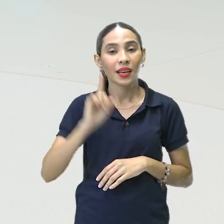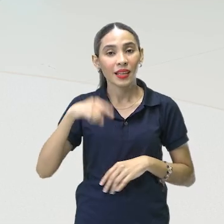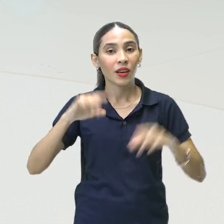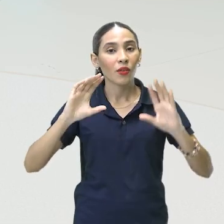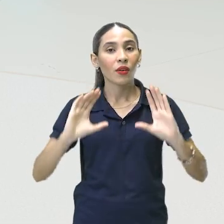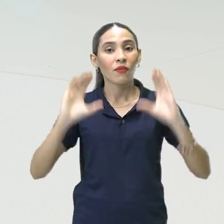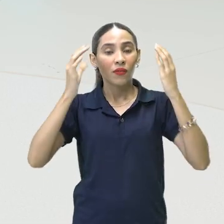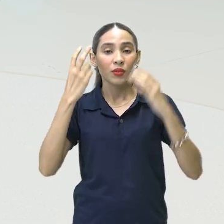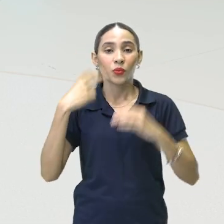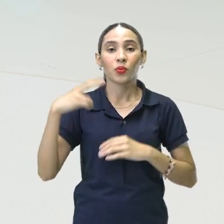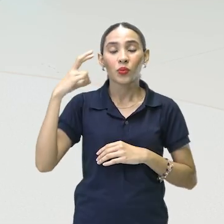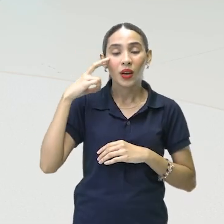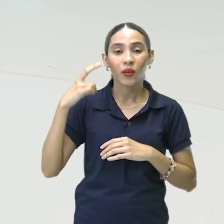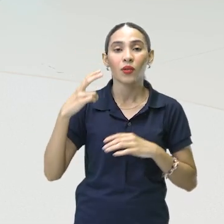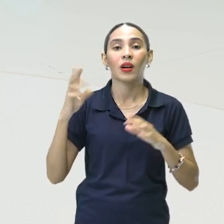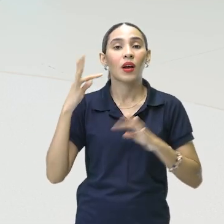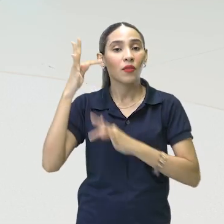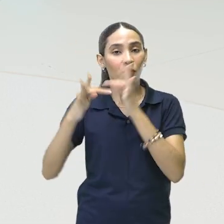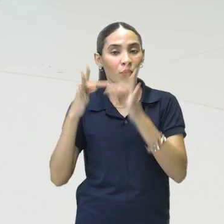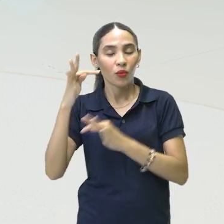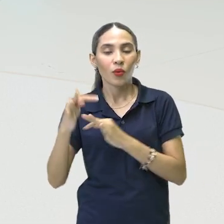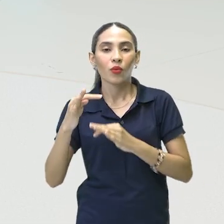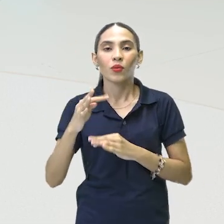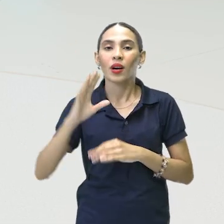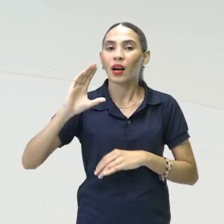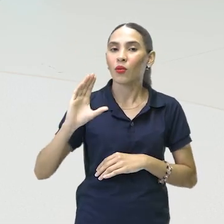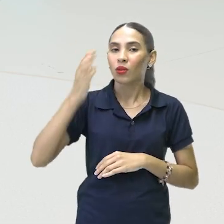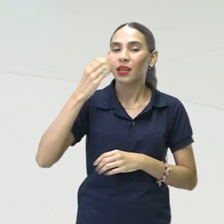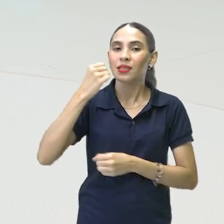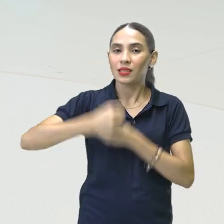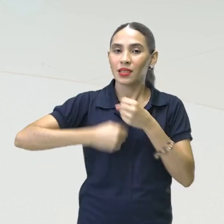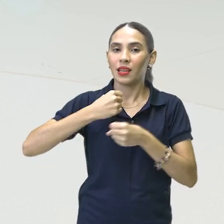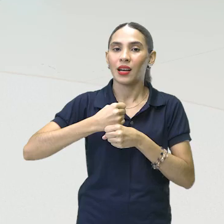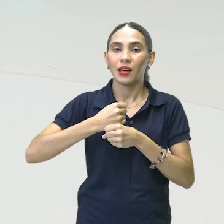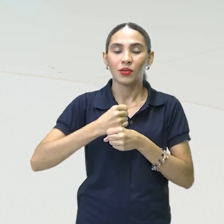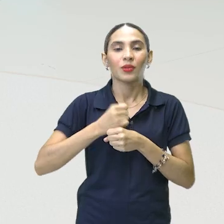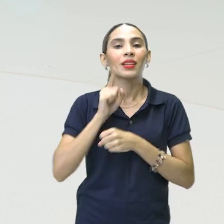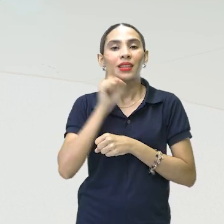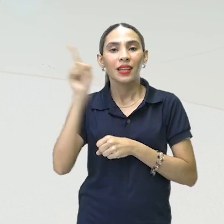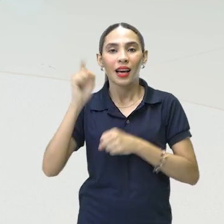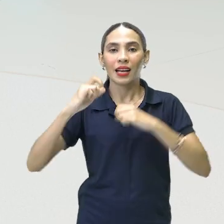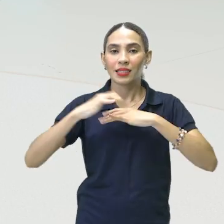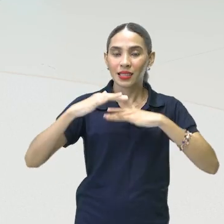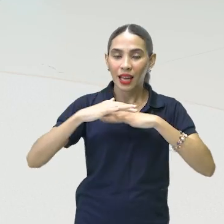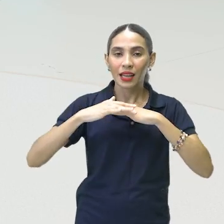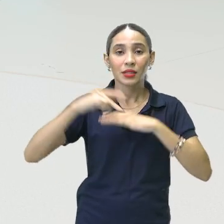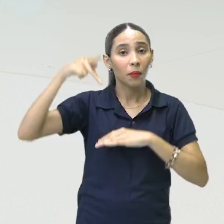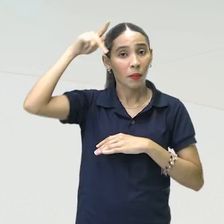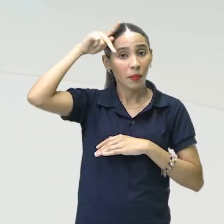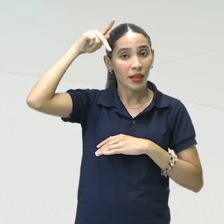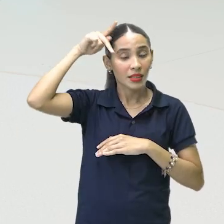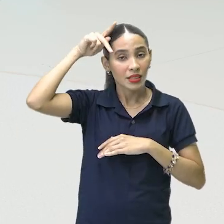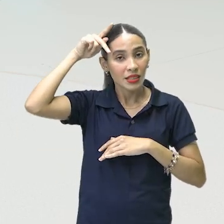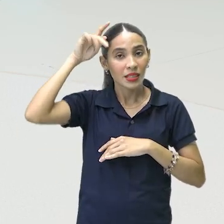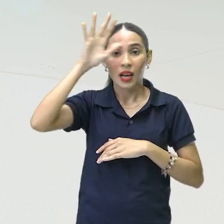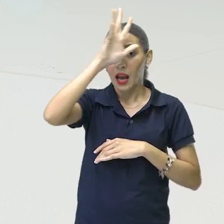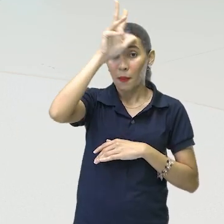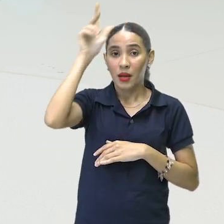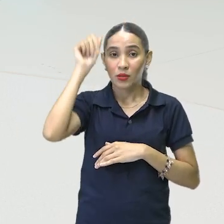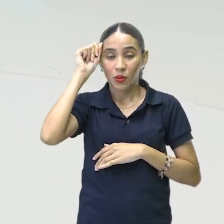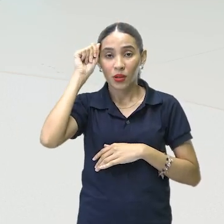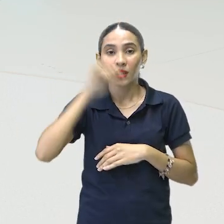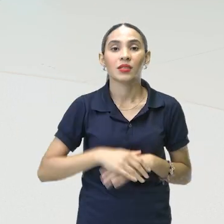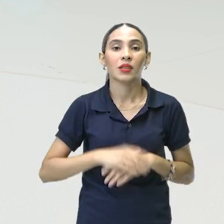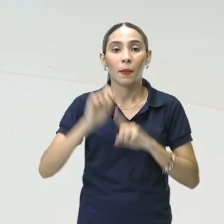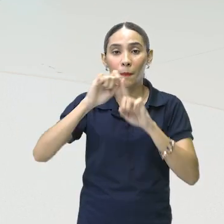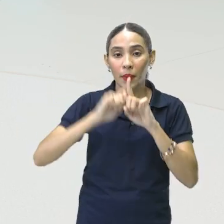Que é um evento cultural e folclórico que acontece anualmente na cidade de Parintins, no Amazonas, no mês de